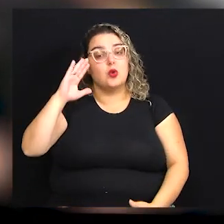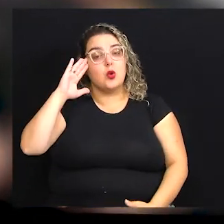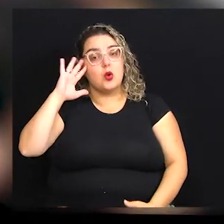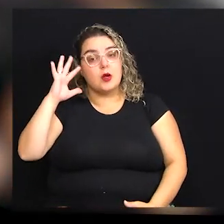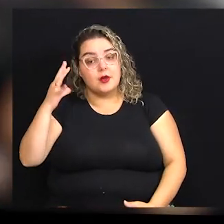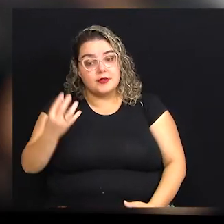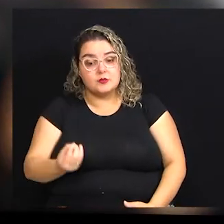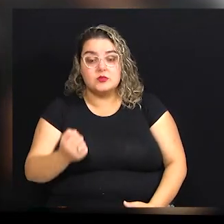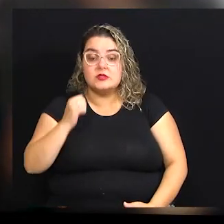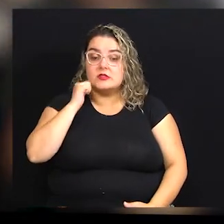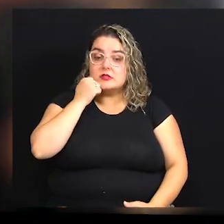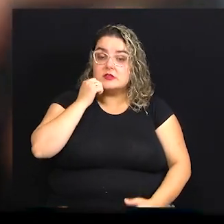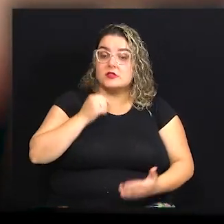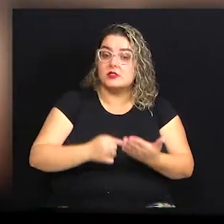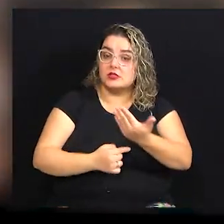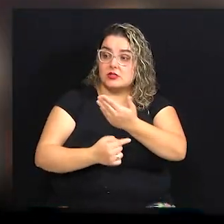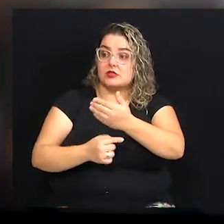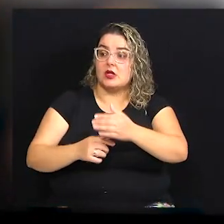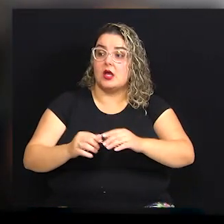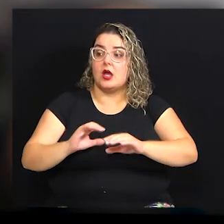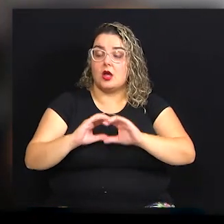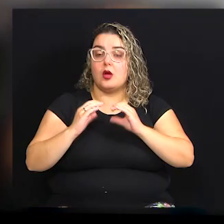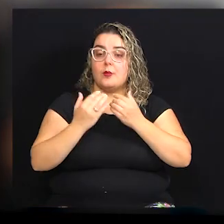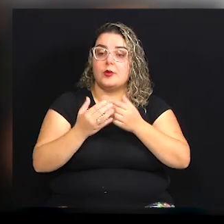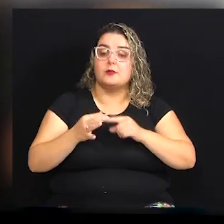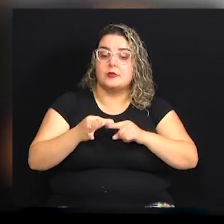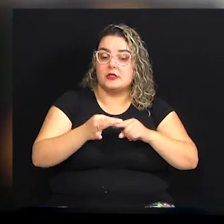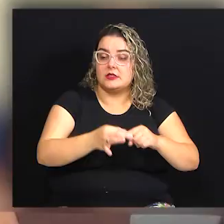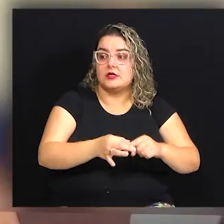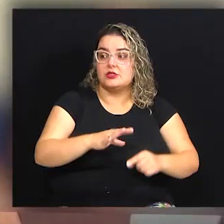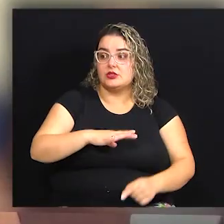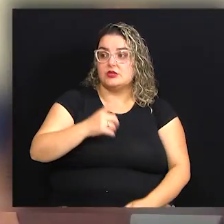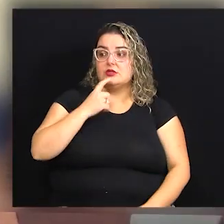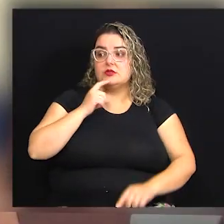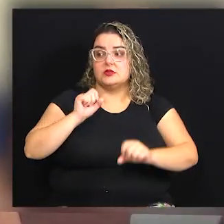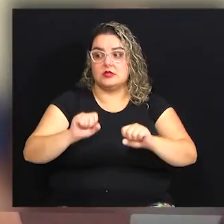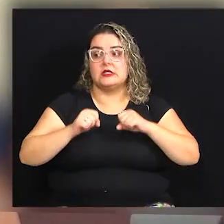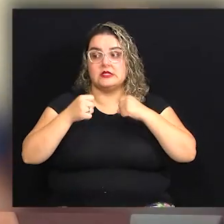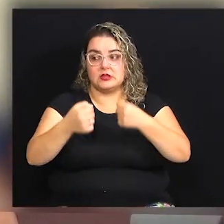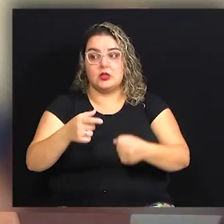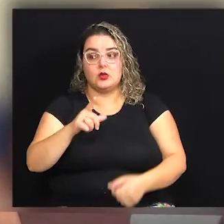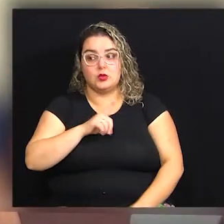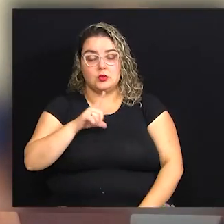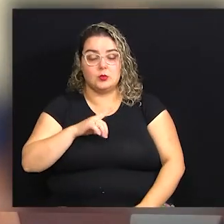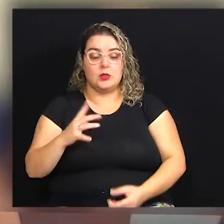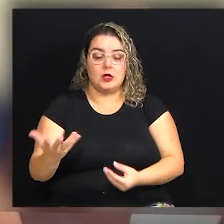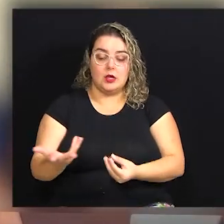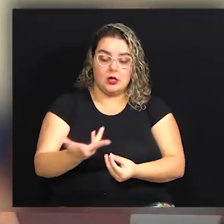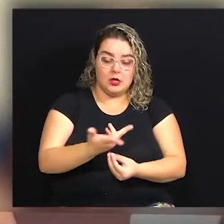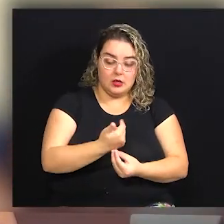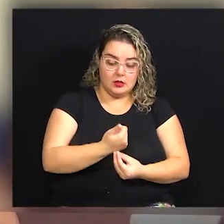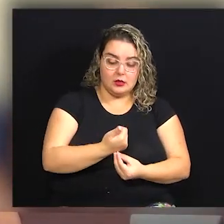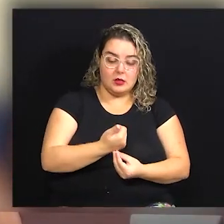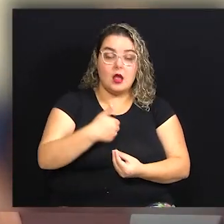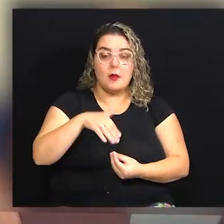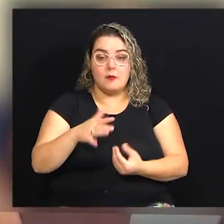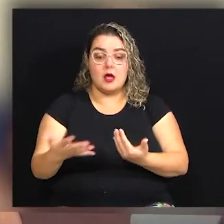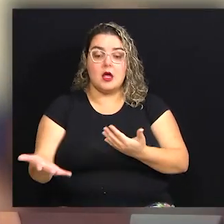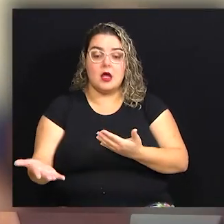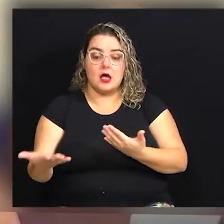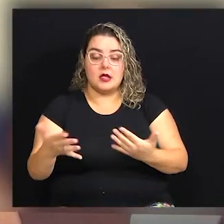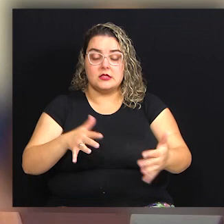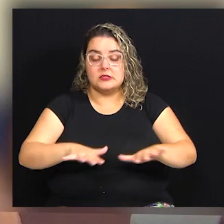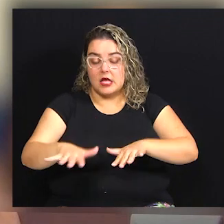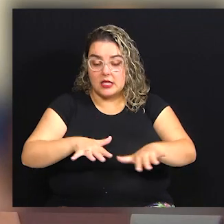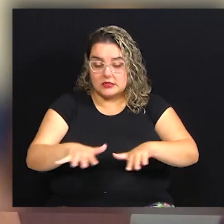e tecnologia à comunidade periférica de Campinas. Nessa luta que eu tenho com a arte, né, para tornar ela mais